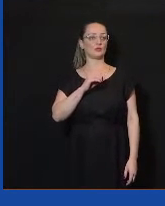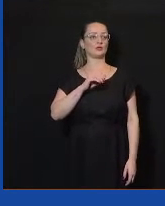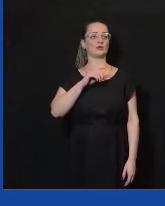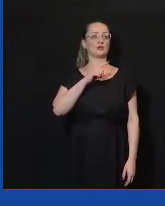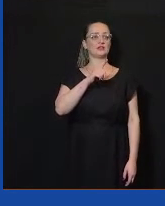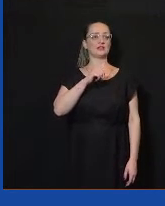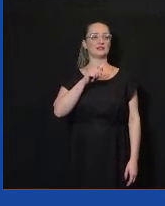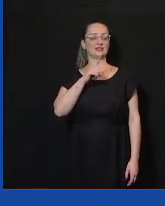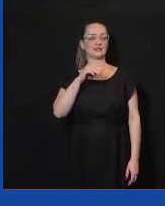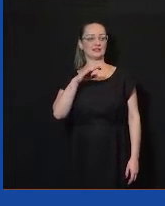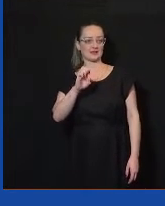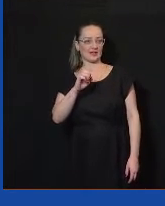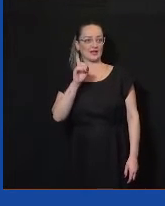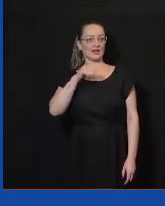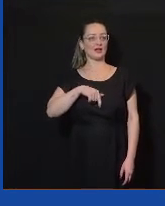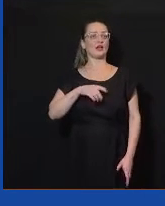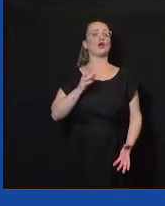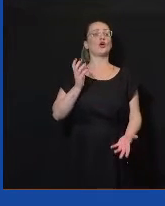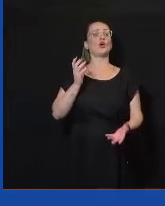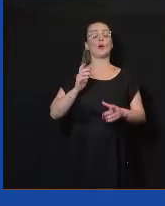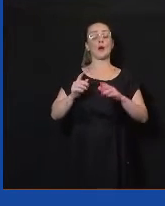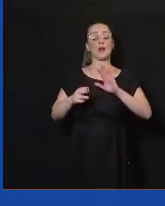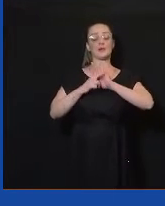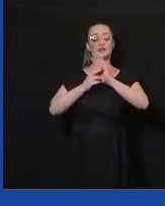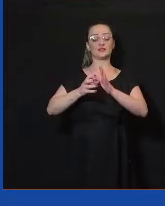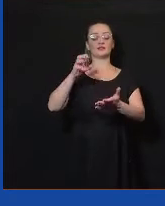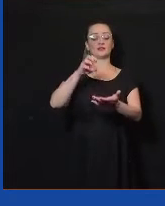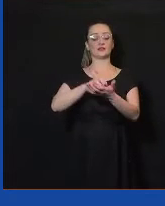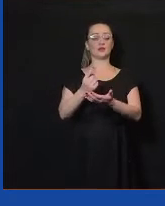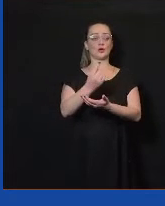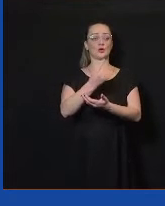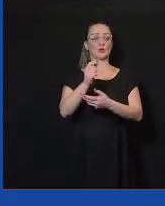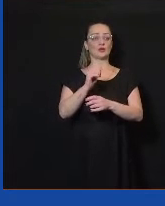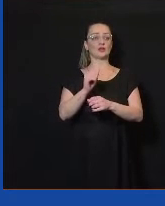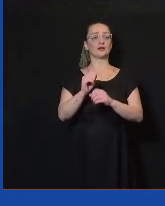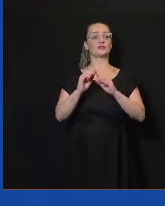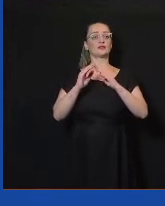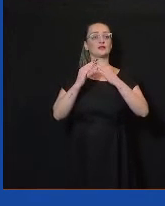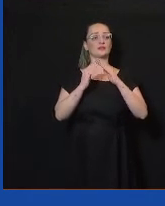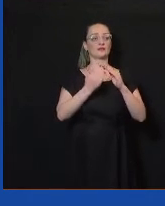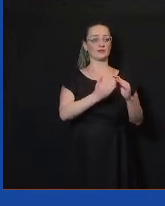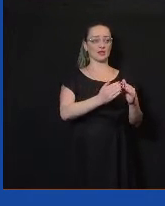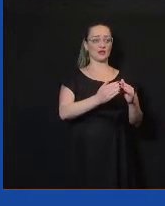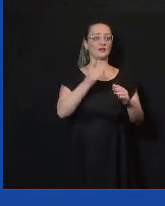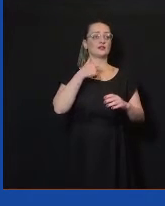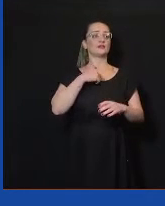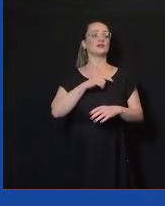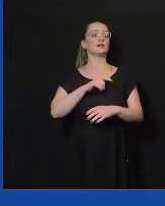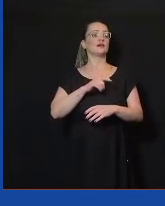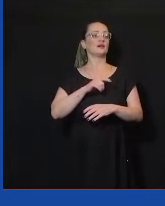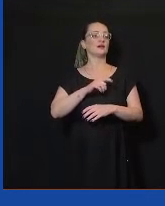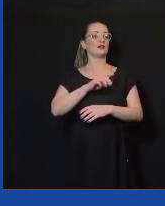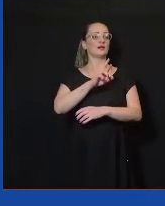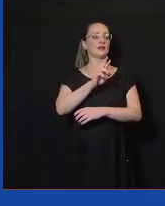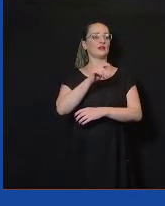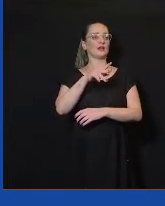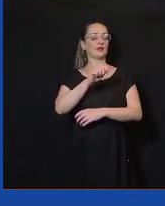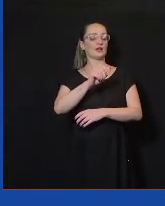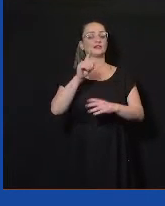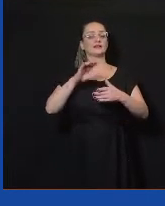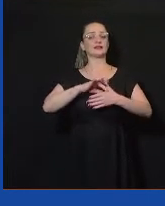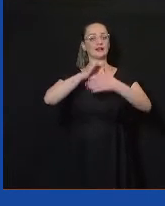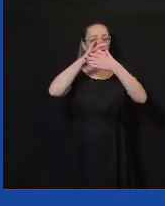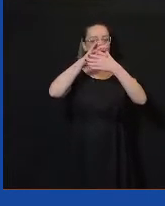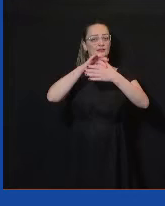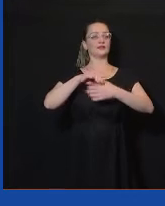da CUFA, Central Única das Favelas, a Renata Alves, que é líder comunitária em Paraisópolis, São Paulo, e fundadora